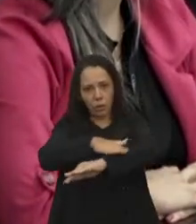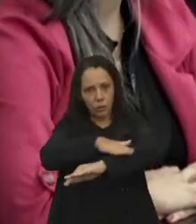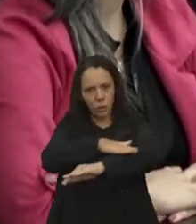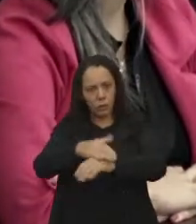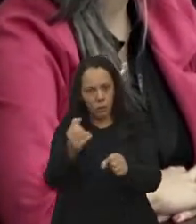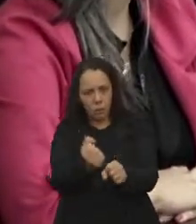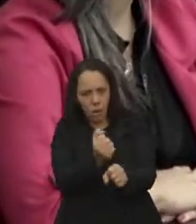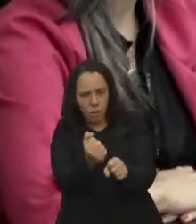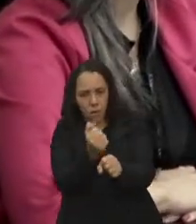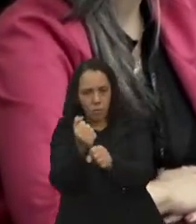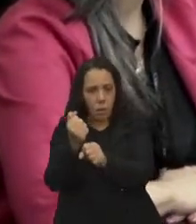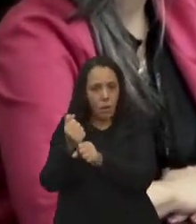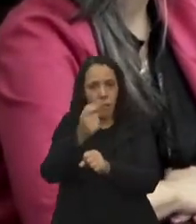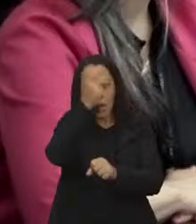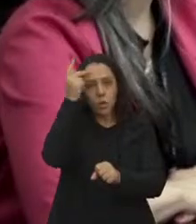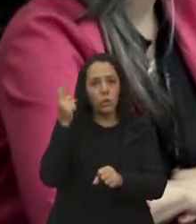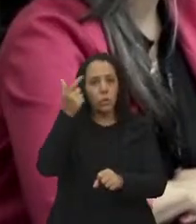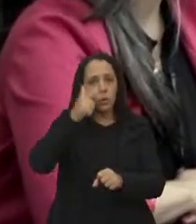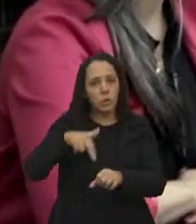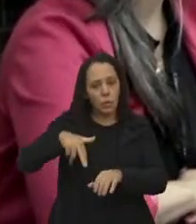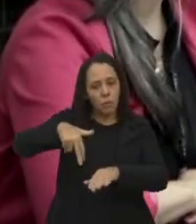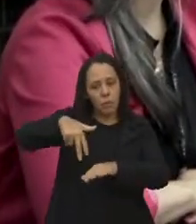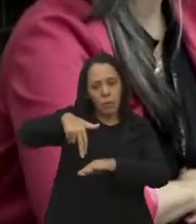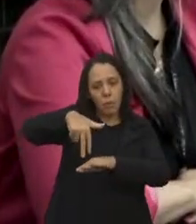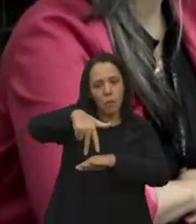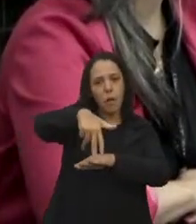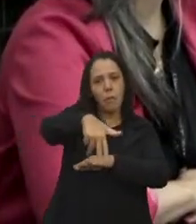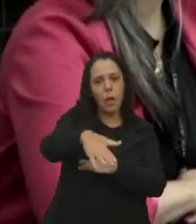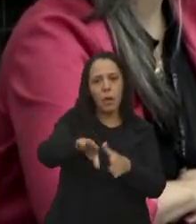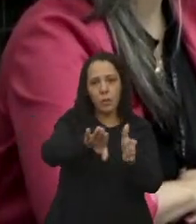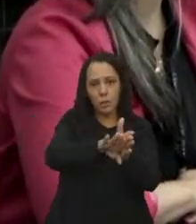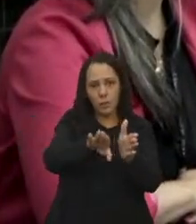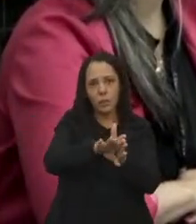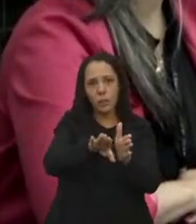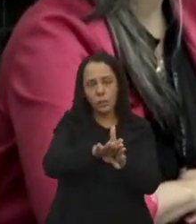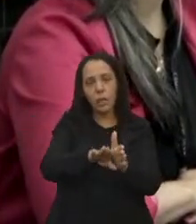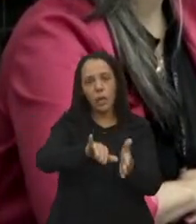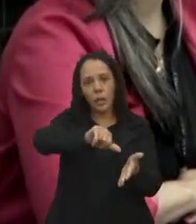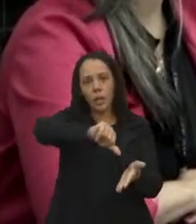pessoas conseguirem caminhar até lá e poder chegar até